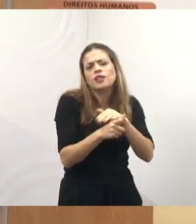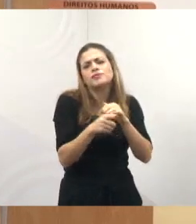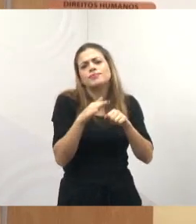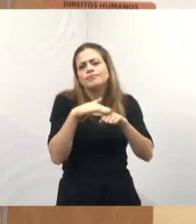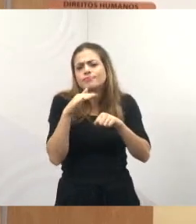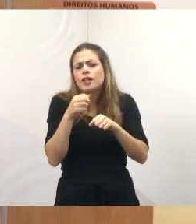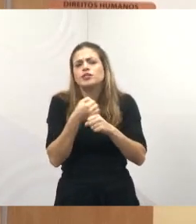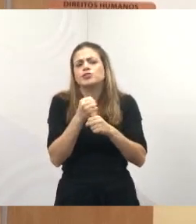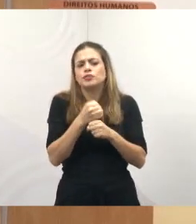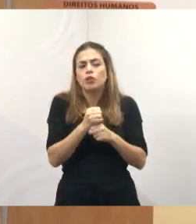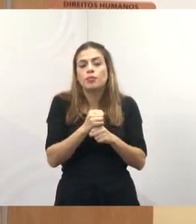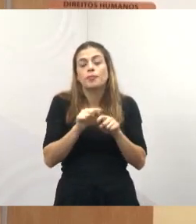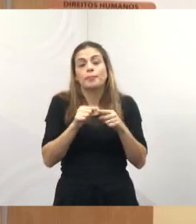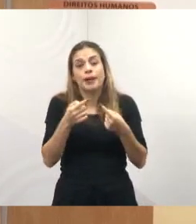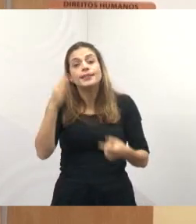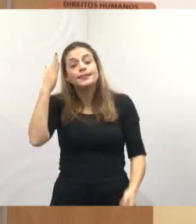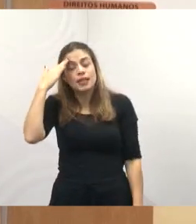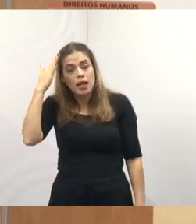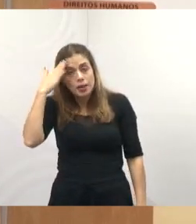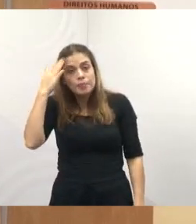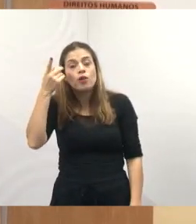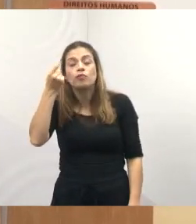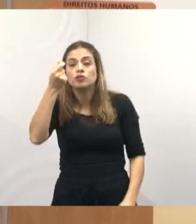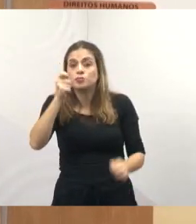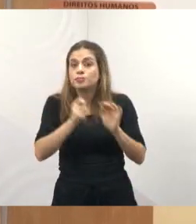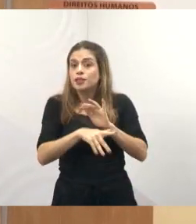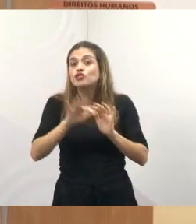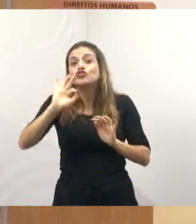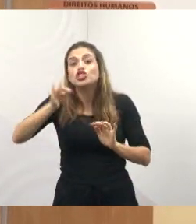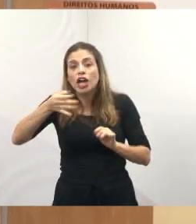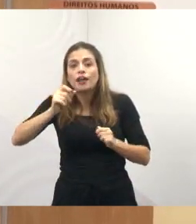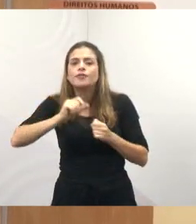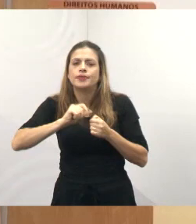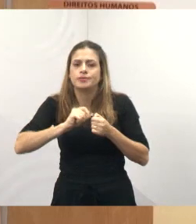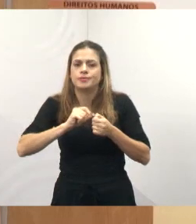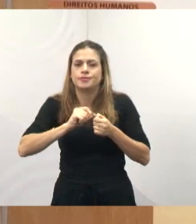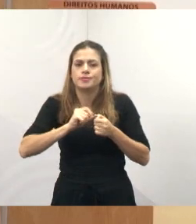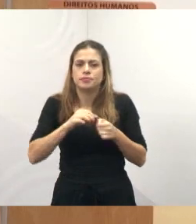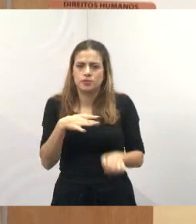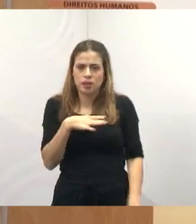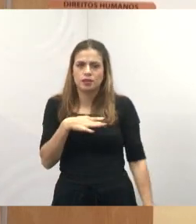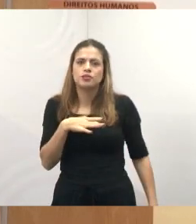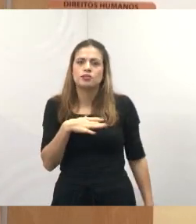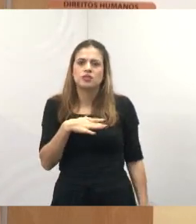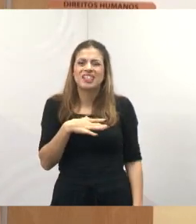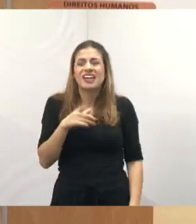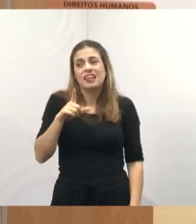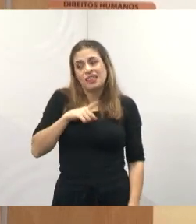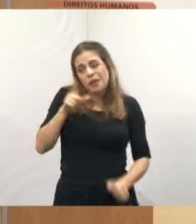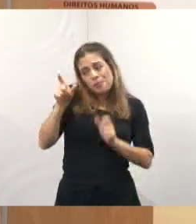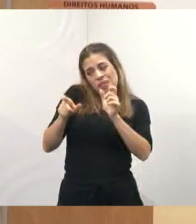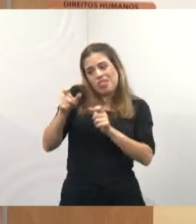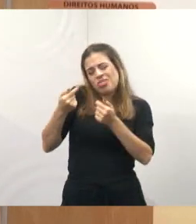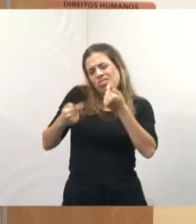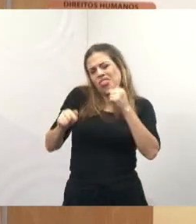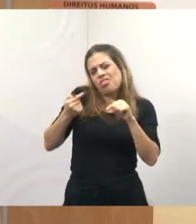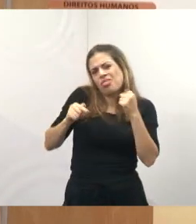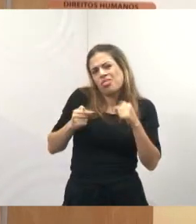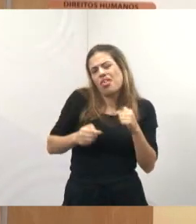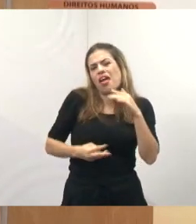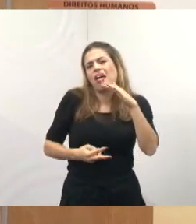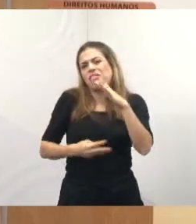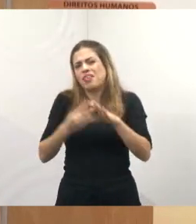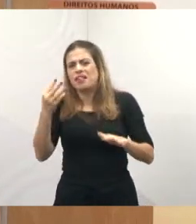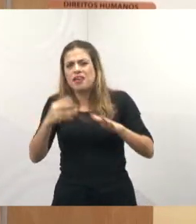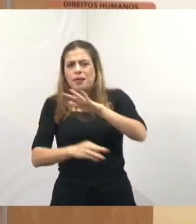gente também sabe, né, do investimento que tem na cidade. E aí tem muitas pessoas que muitas vezes criticam, a terceira ponte está custando